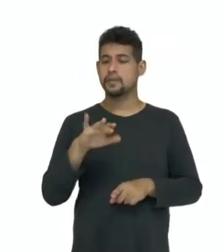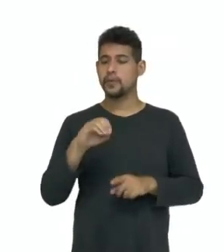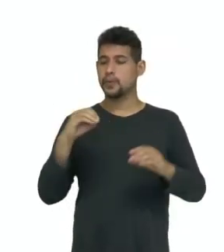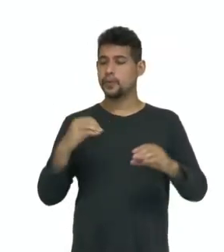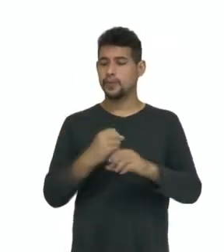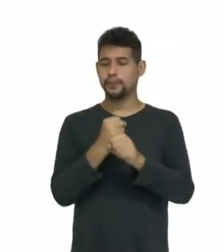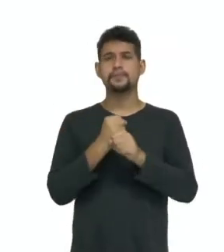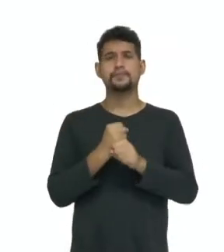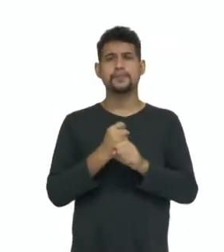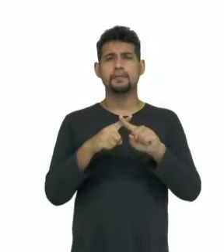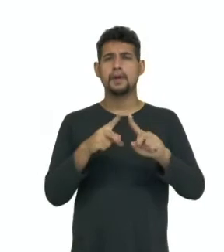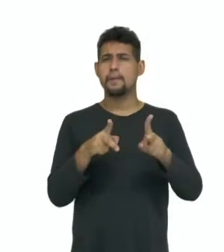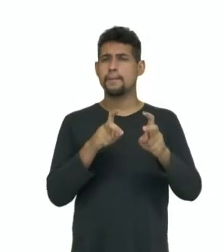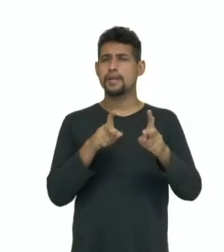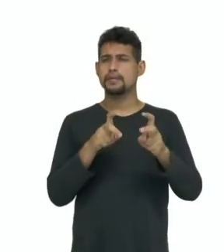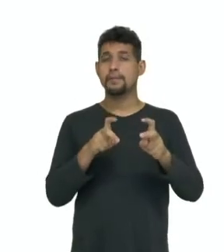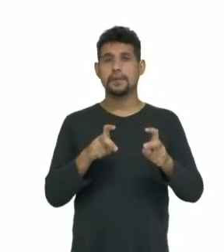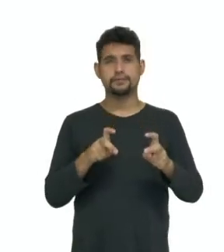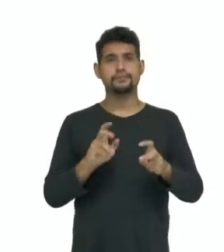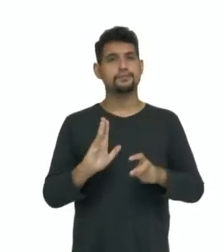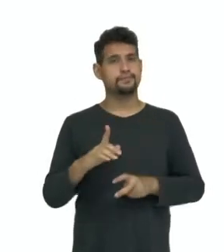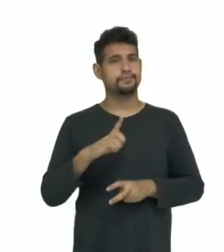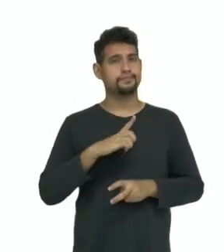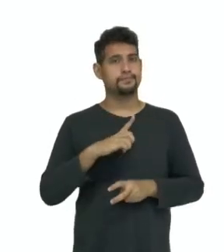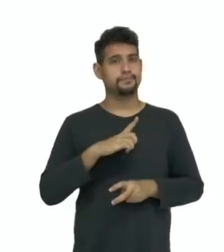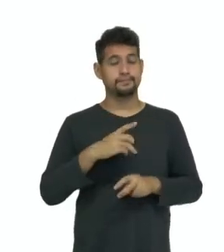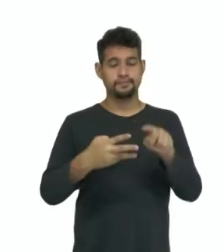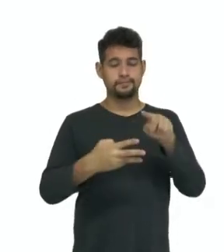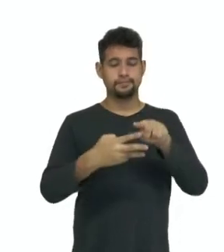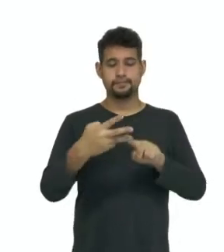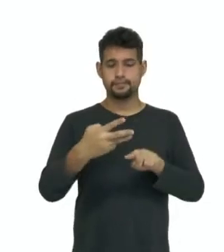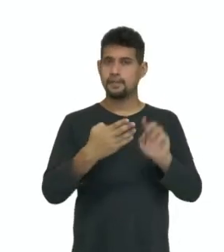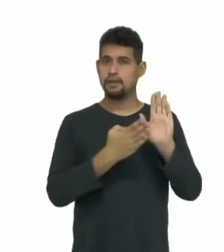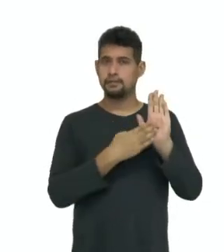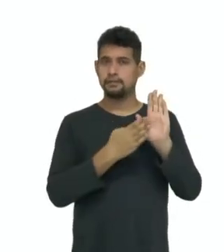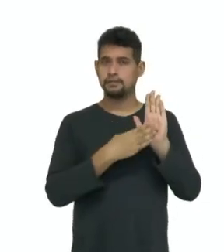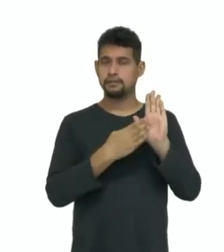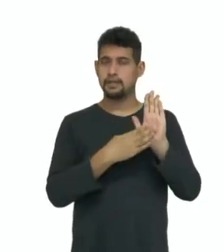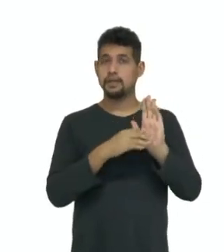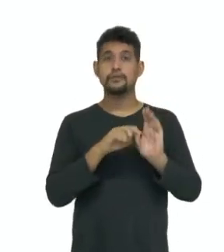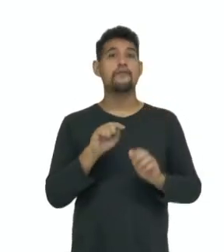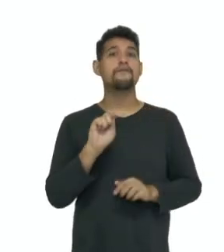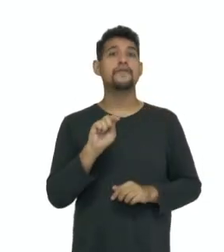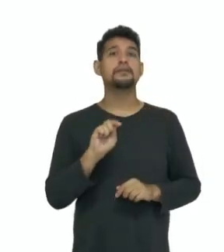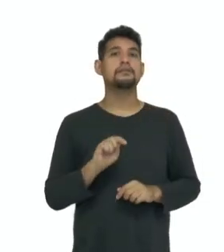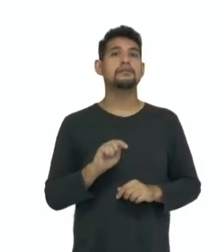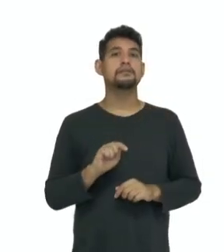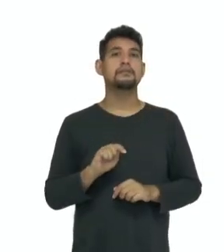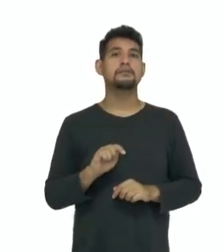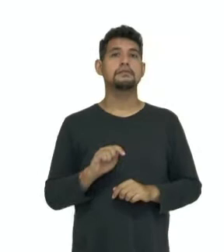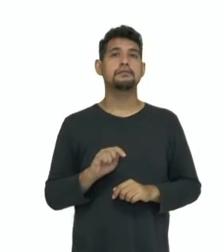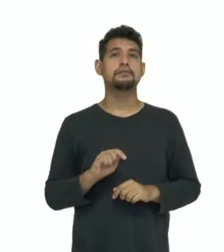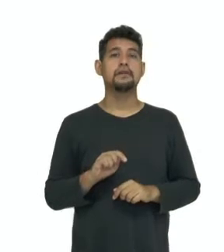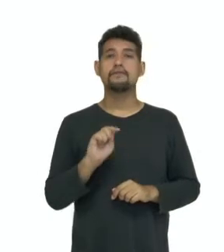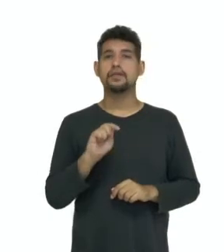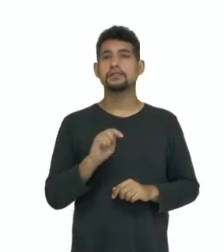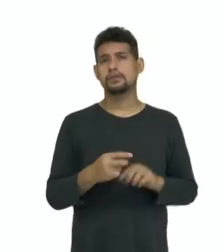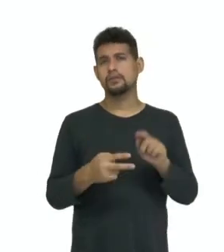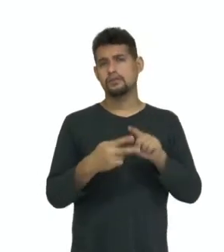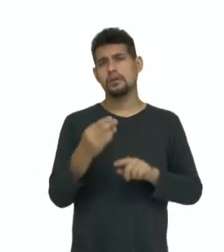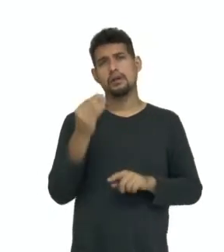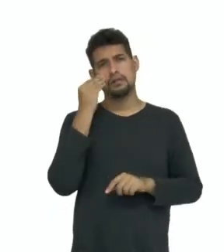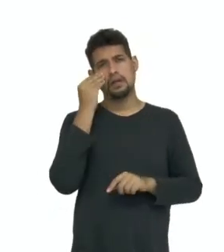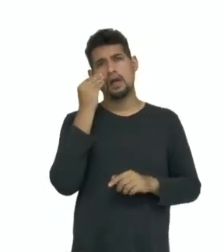multiplicativo. Então, observe que eu tenho 3 candidatos vezes 2 cargos que eles